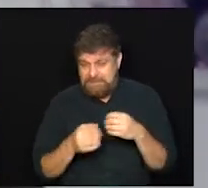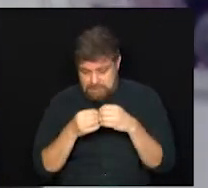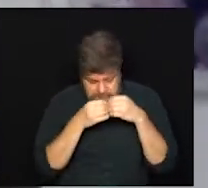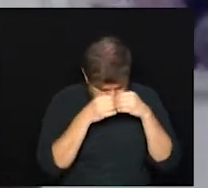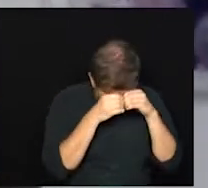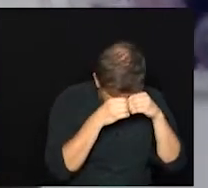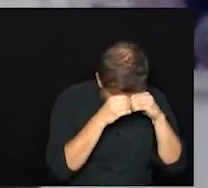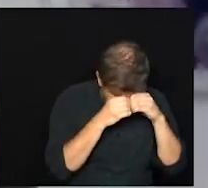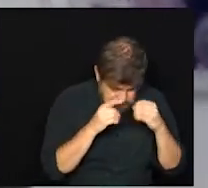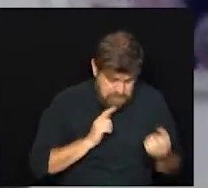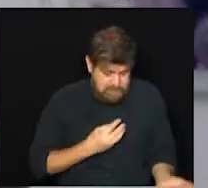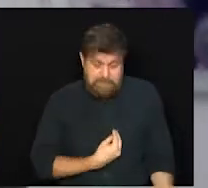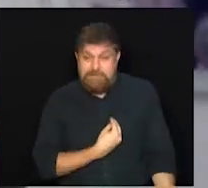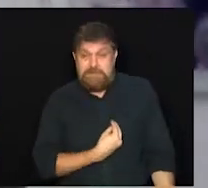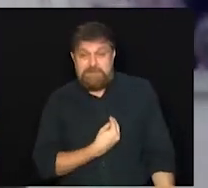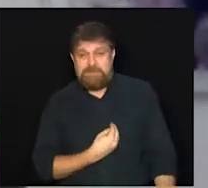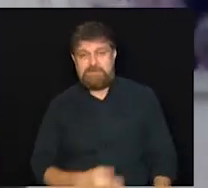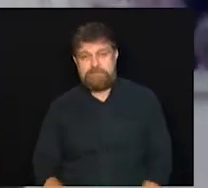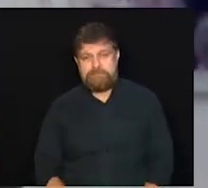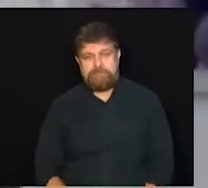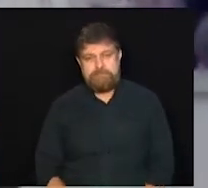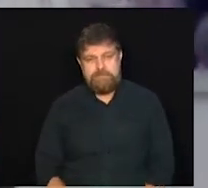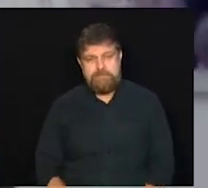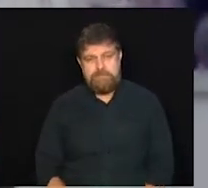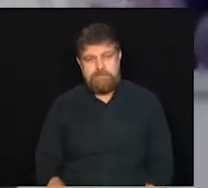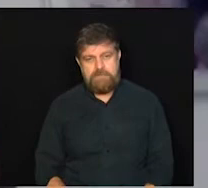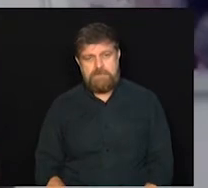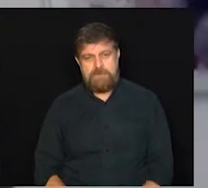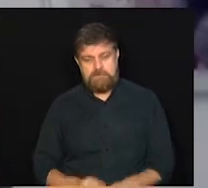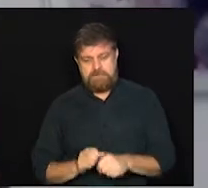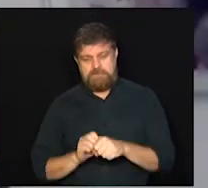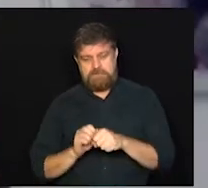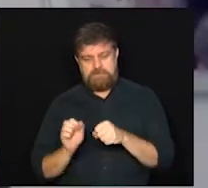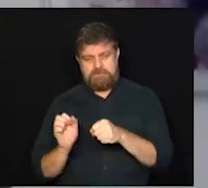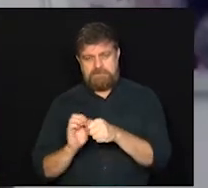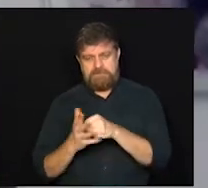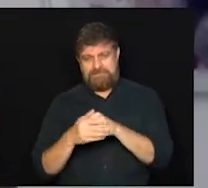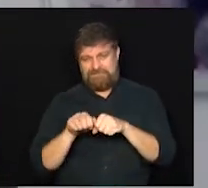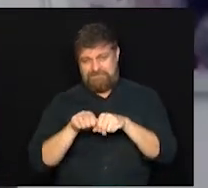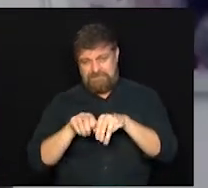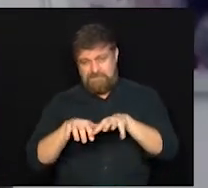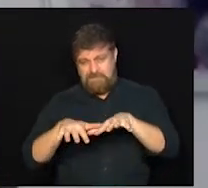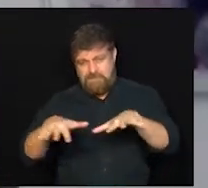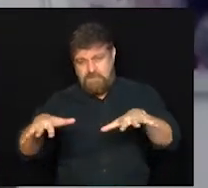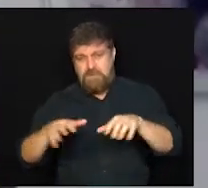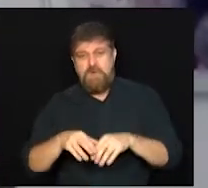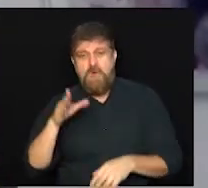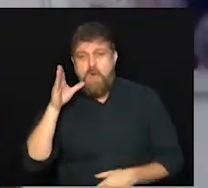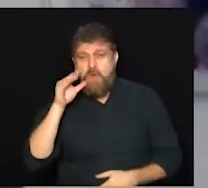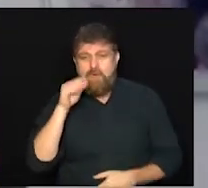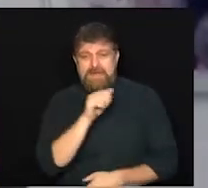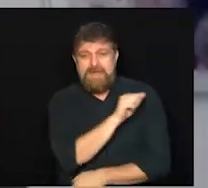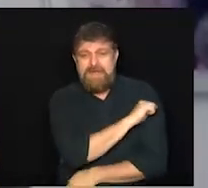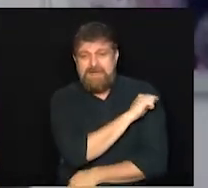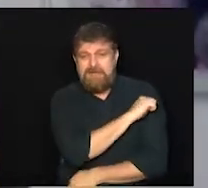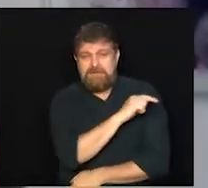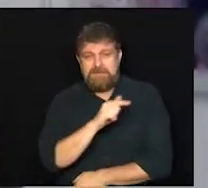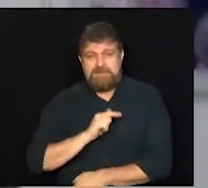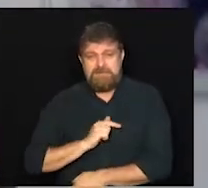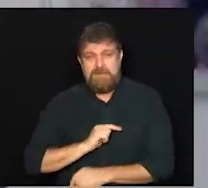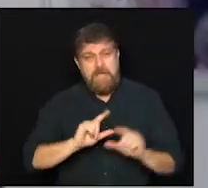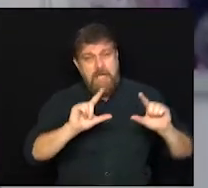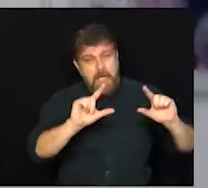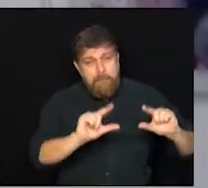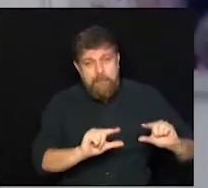oferecer. Em relação à contaminação, então a contaminação geral da Unicamp, ela é na verdade muito baixa,